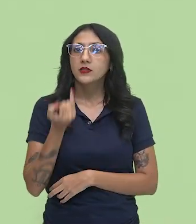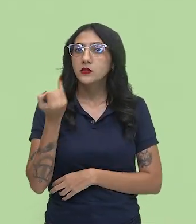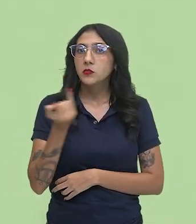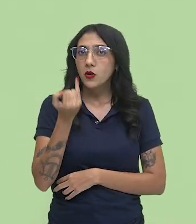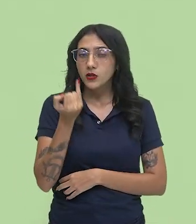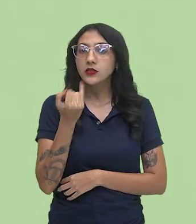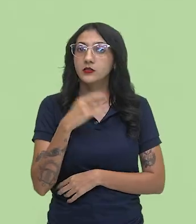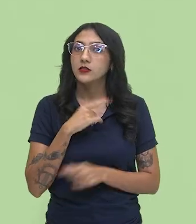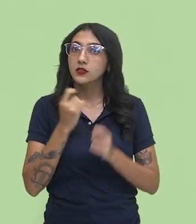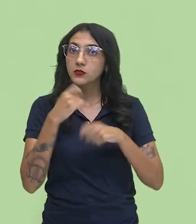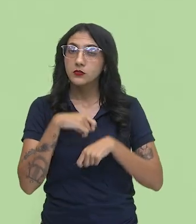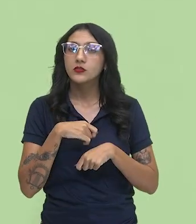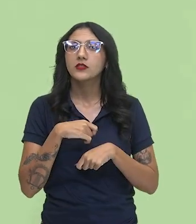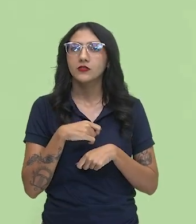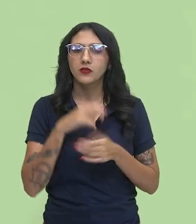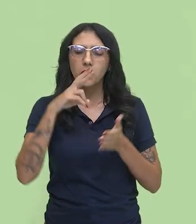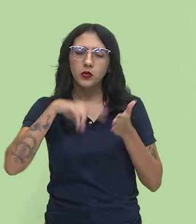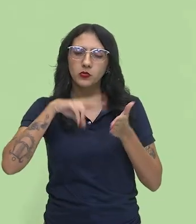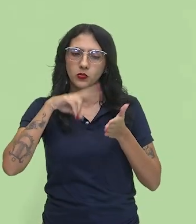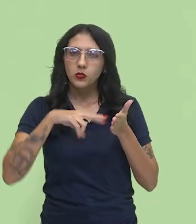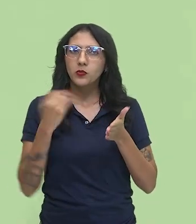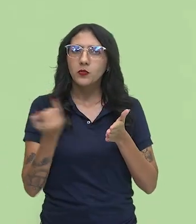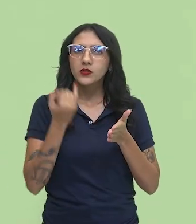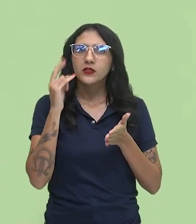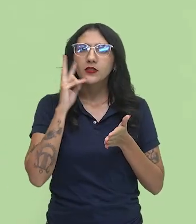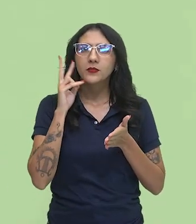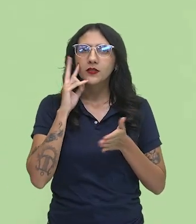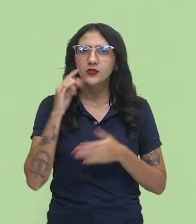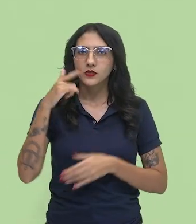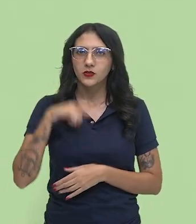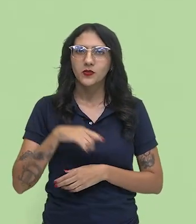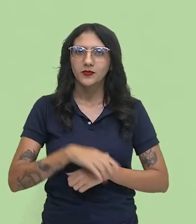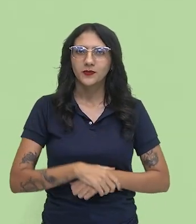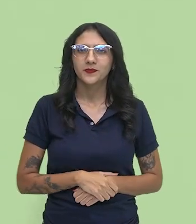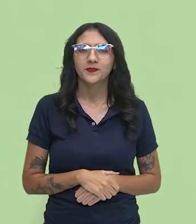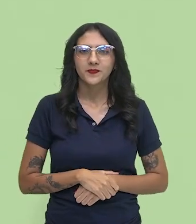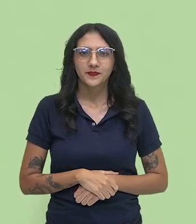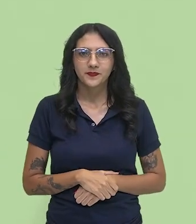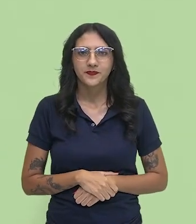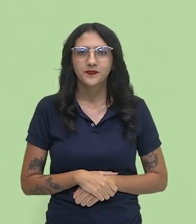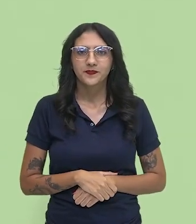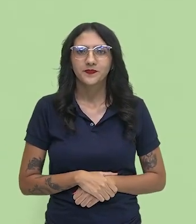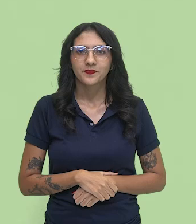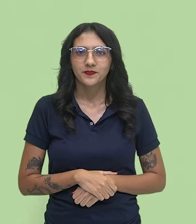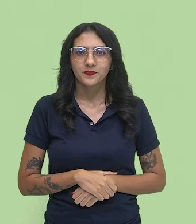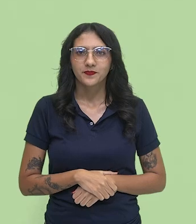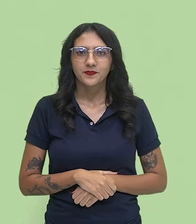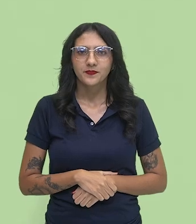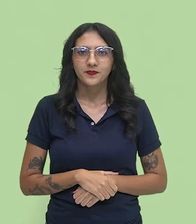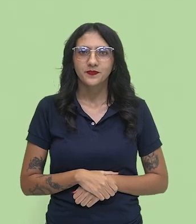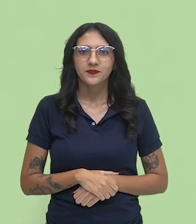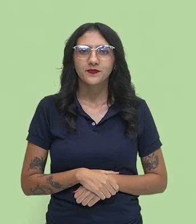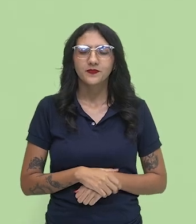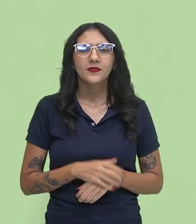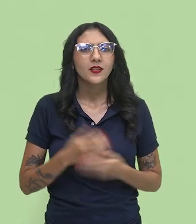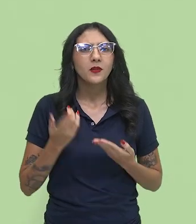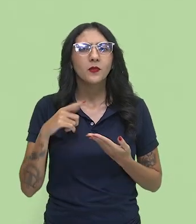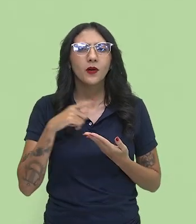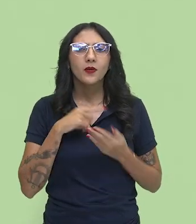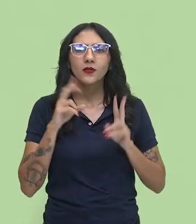podem aparecer na nossa avaliação. Então, vejam aí que a nossa primeira é qual assunto